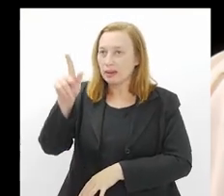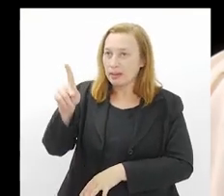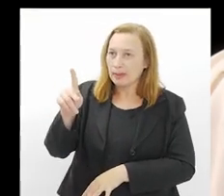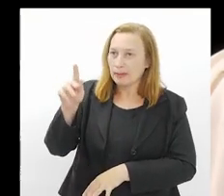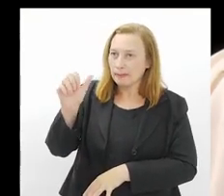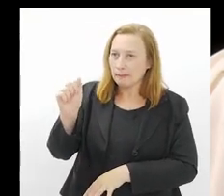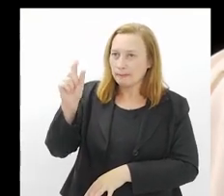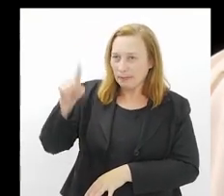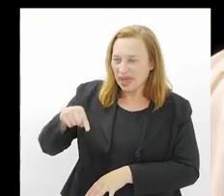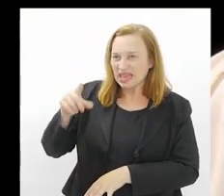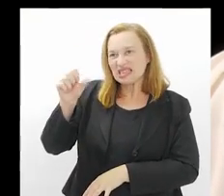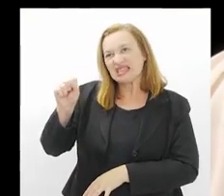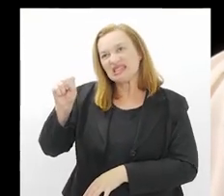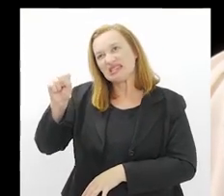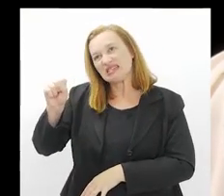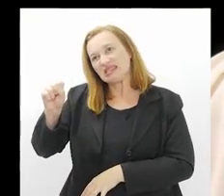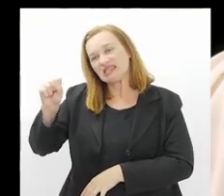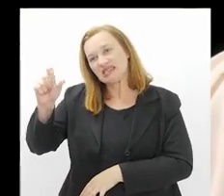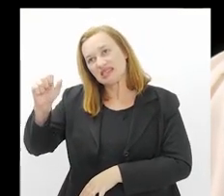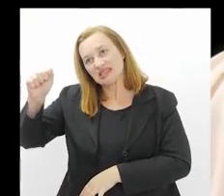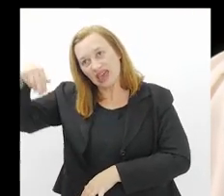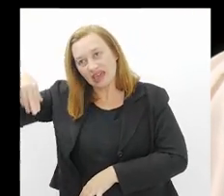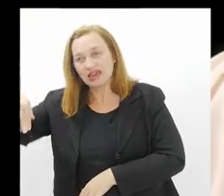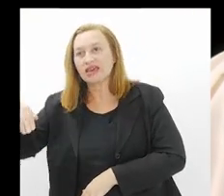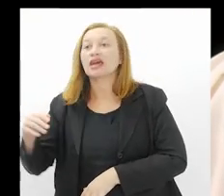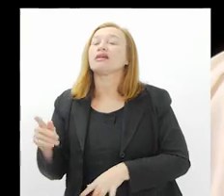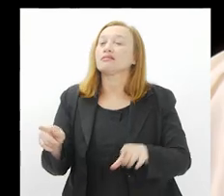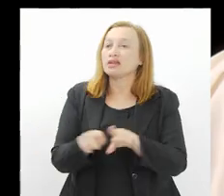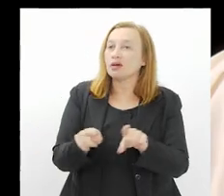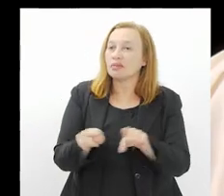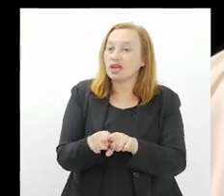usina de Pecém, que também está